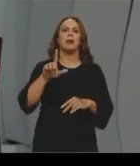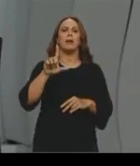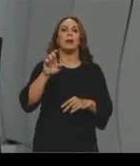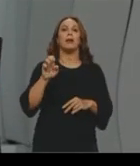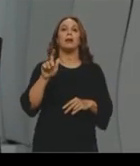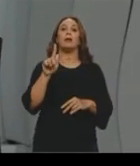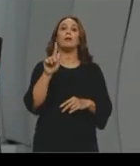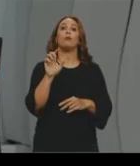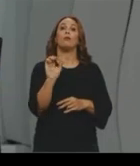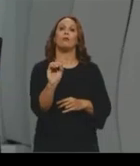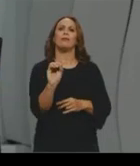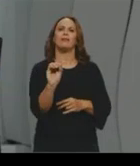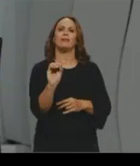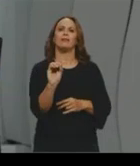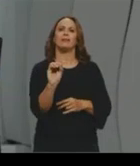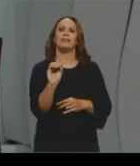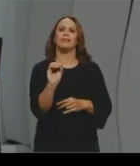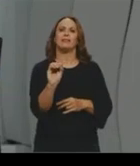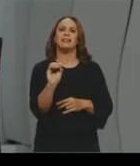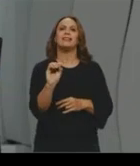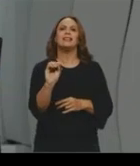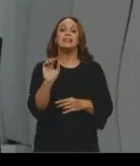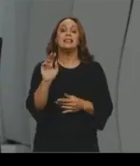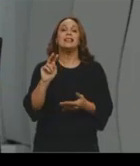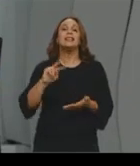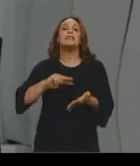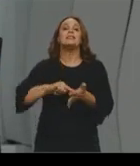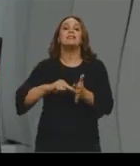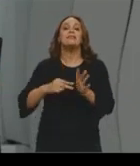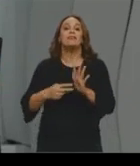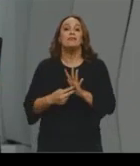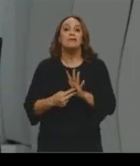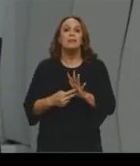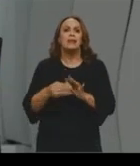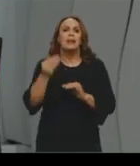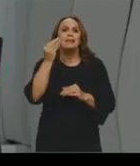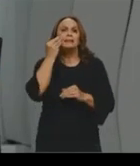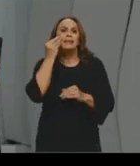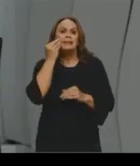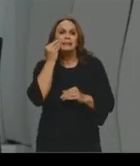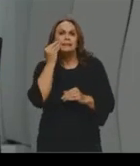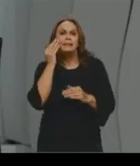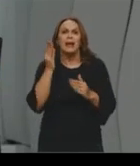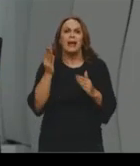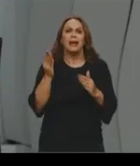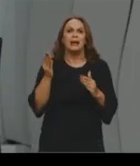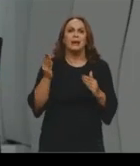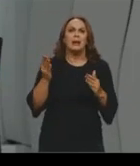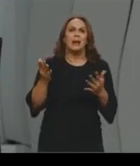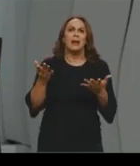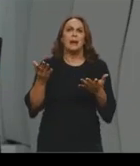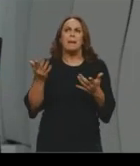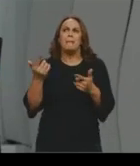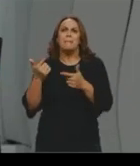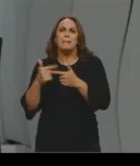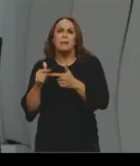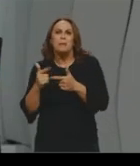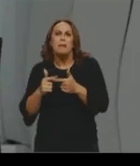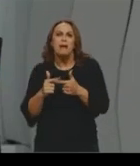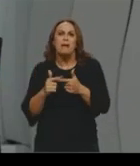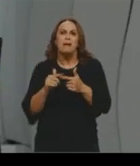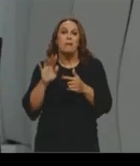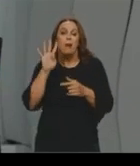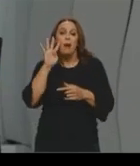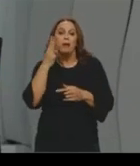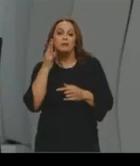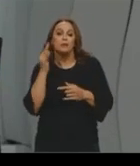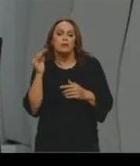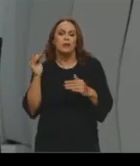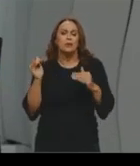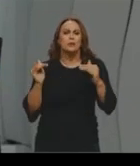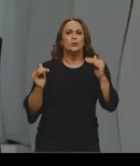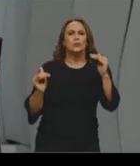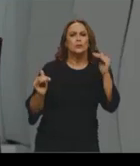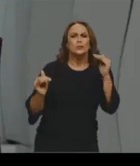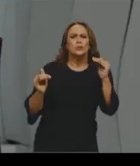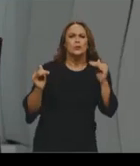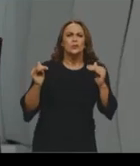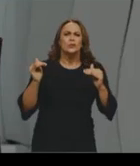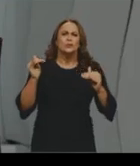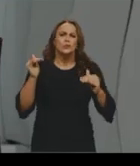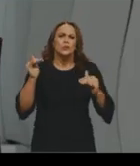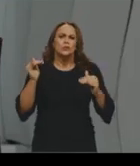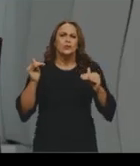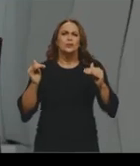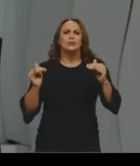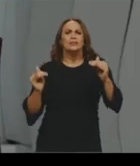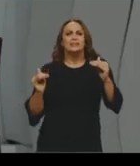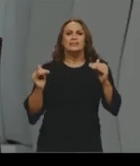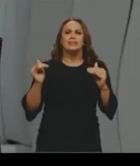seria justamente isso, amortecer as questões dentro da relação entre o Estado e o trabalhador, né? E justamente nessa